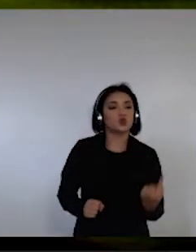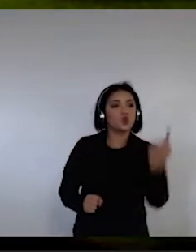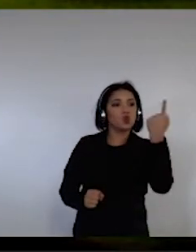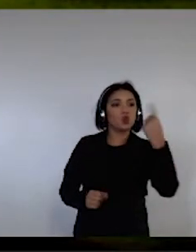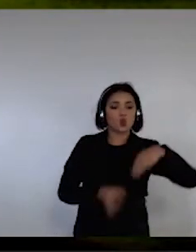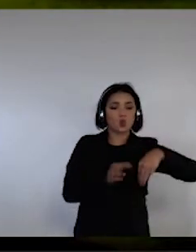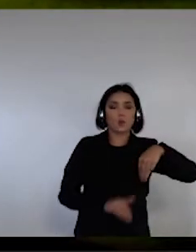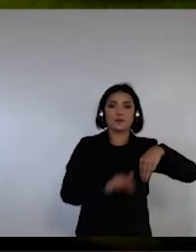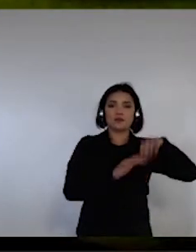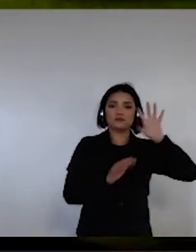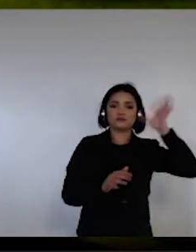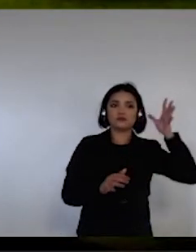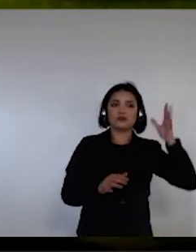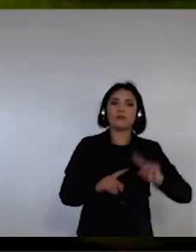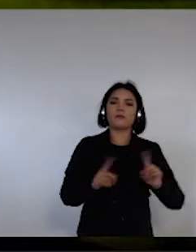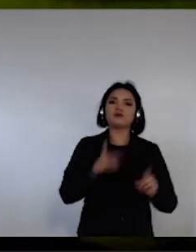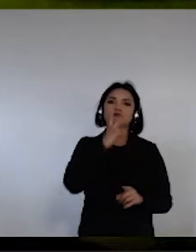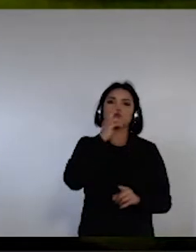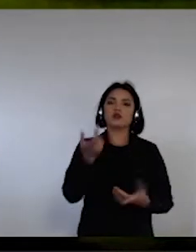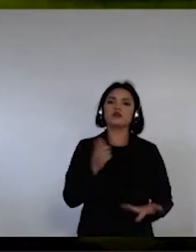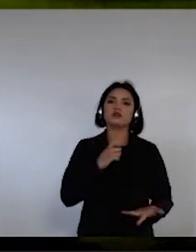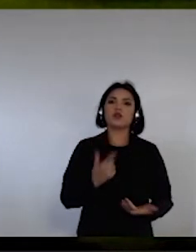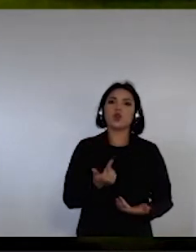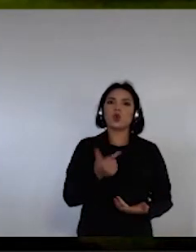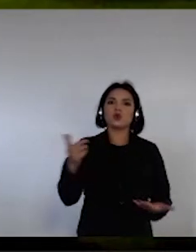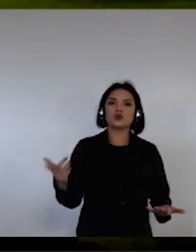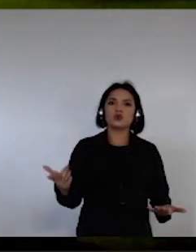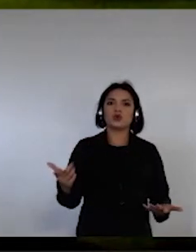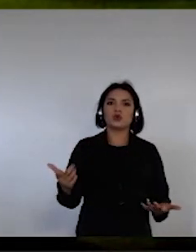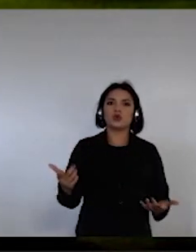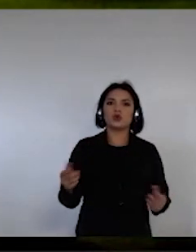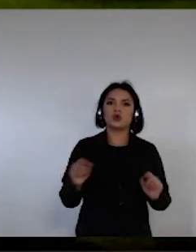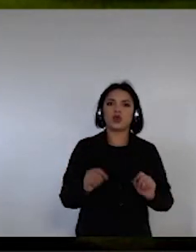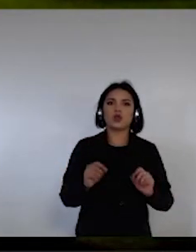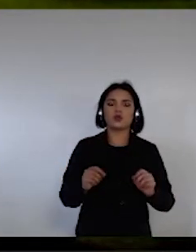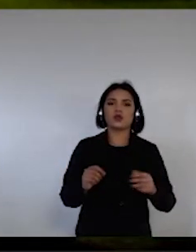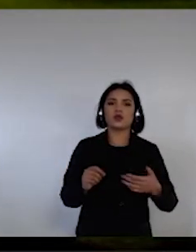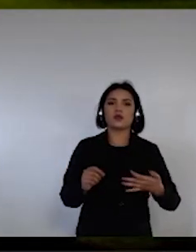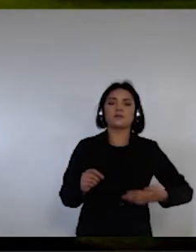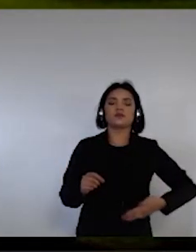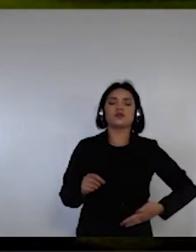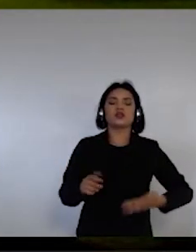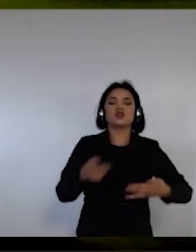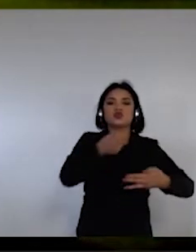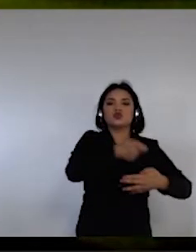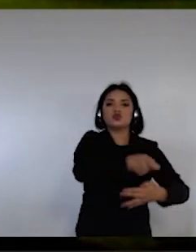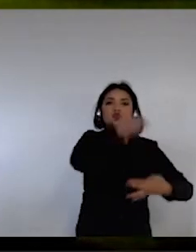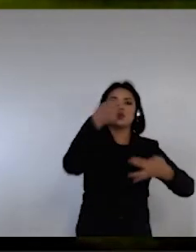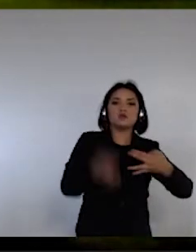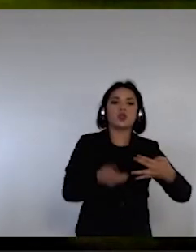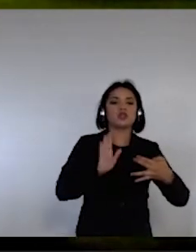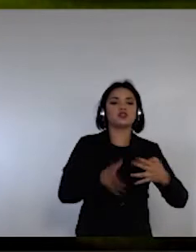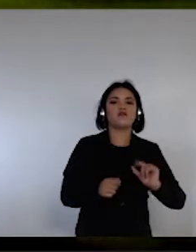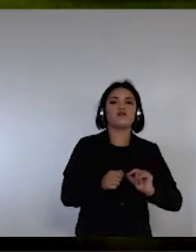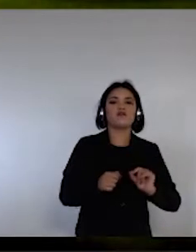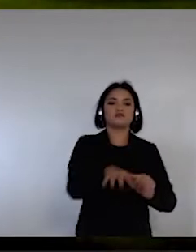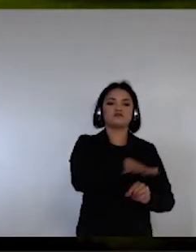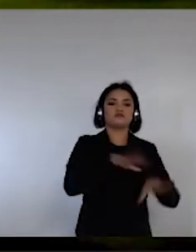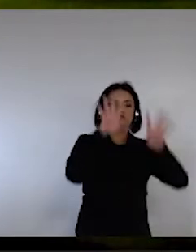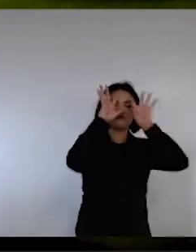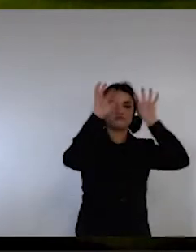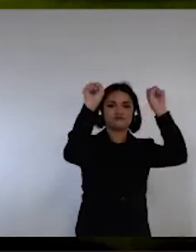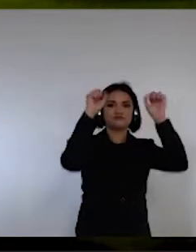na administração da justiça, porque certamente cada qual traz a sua experiência, as suas dificuldades que vai vendo ao longo